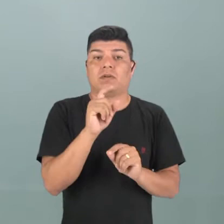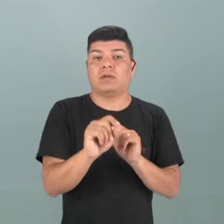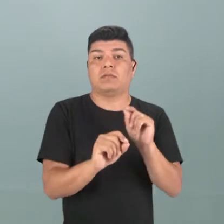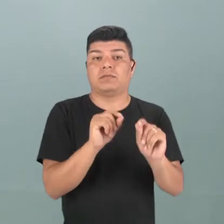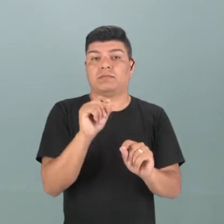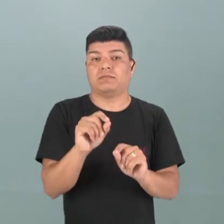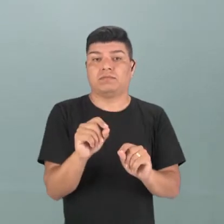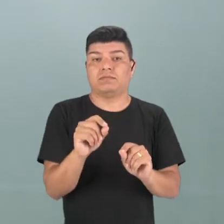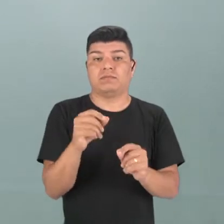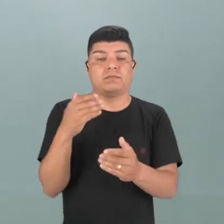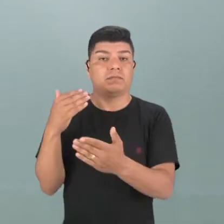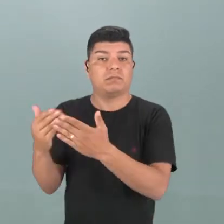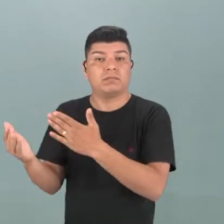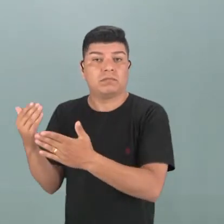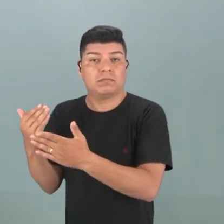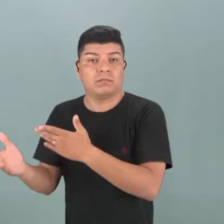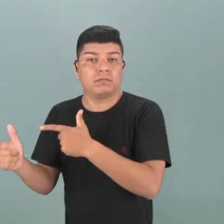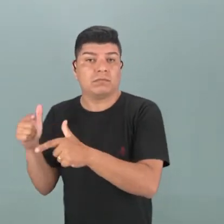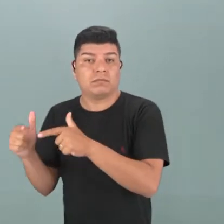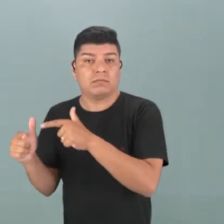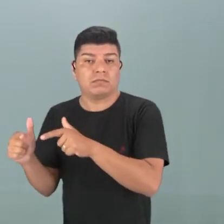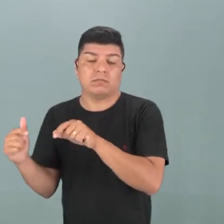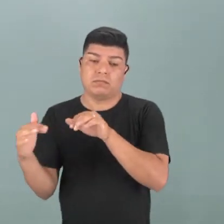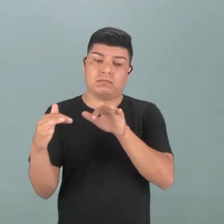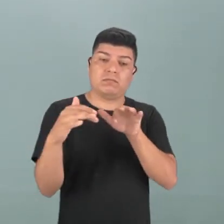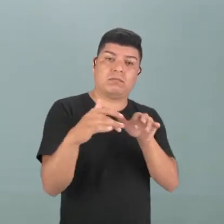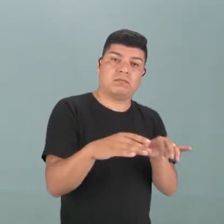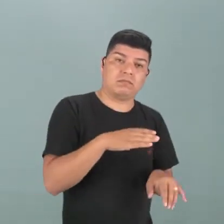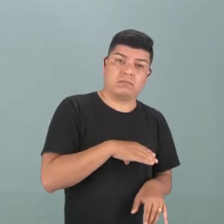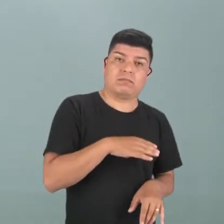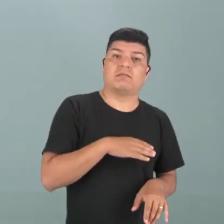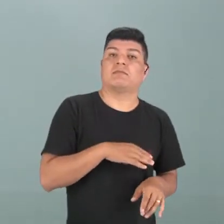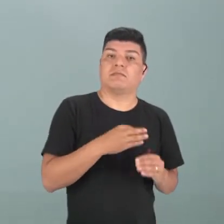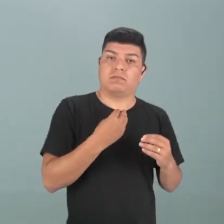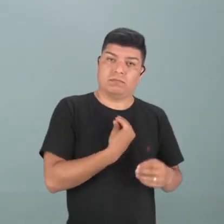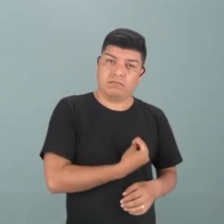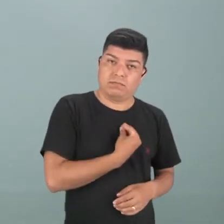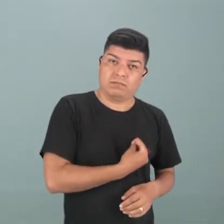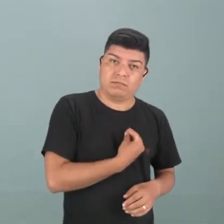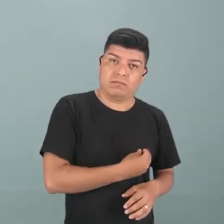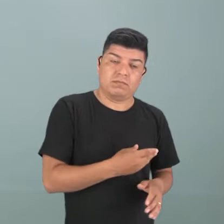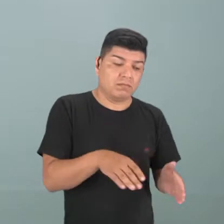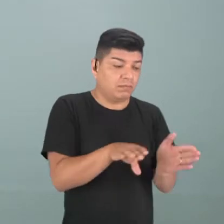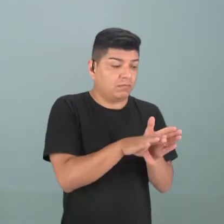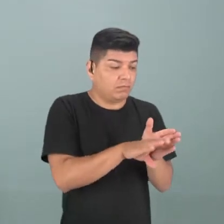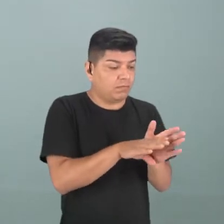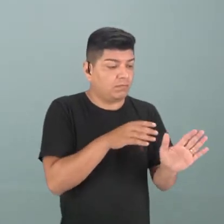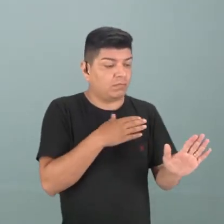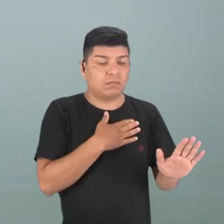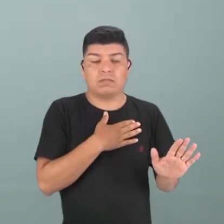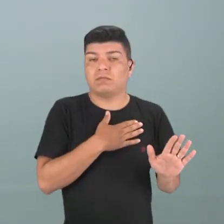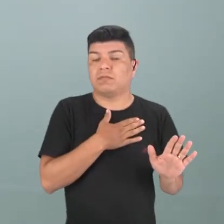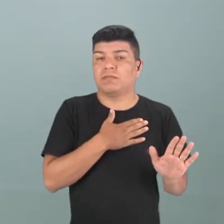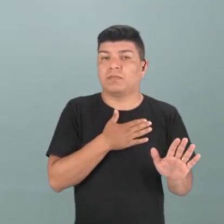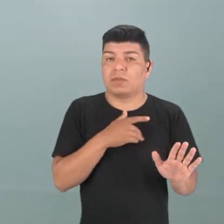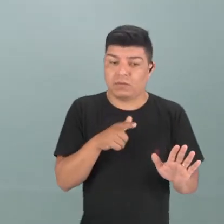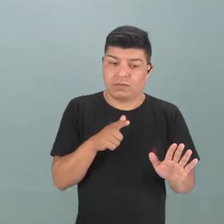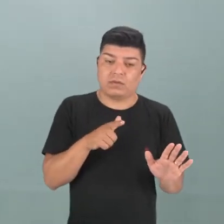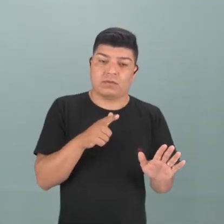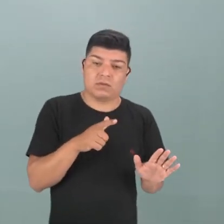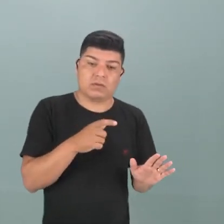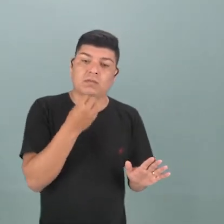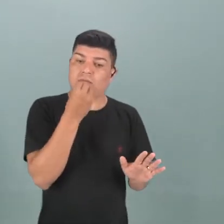que ele não tivesse mais como, né, viver ali. A pessoa chega e fala, ó, meu querido, você foi